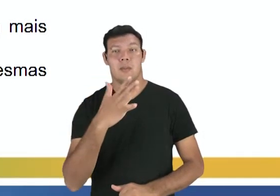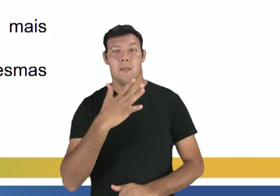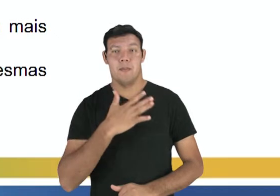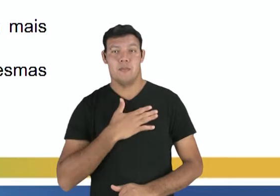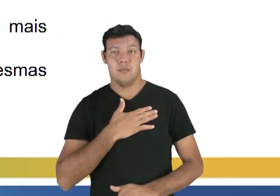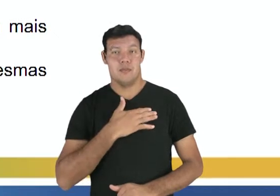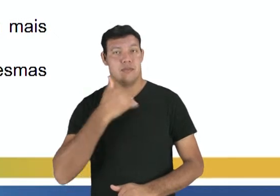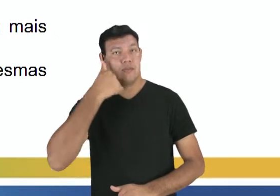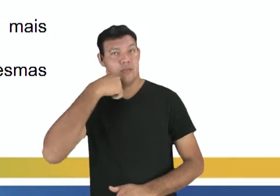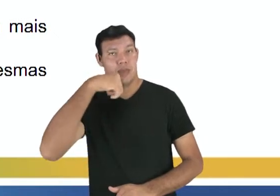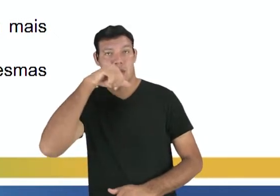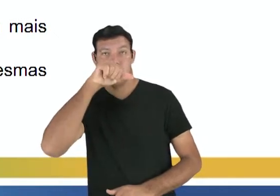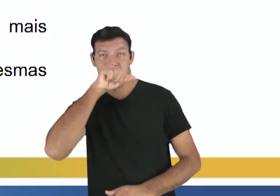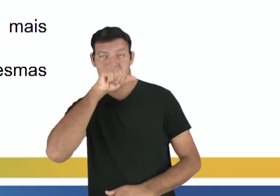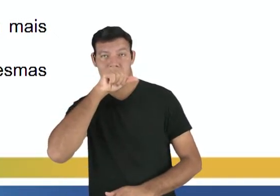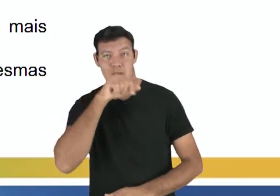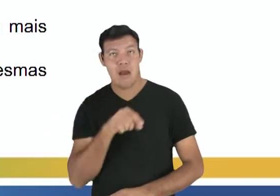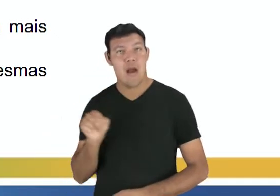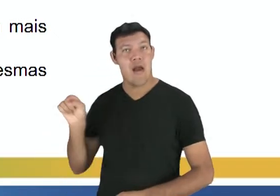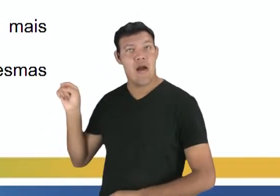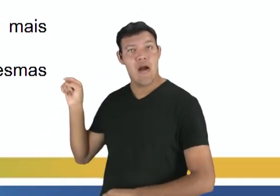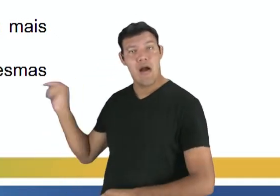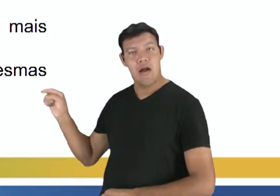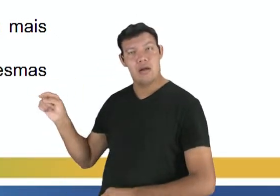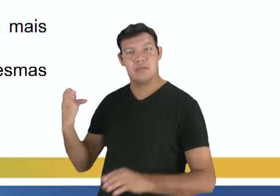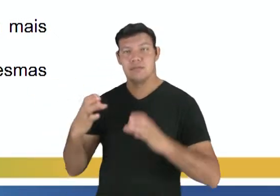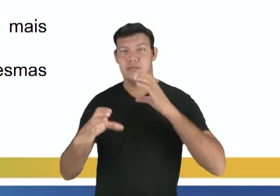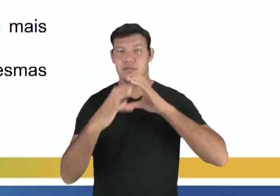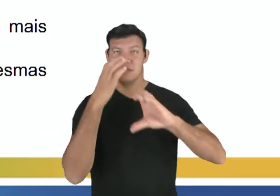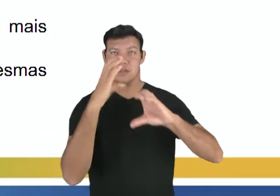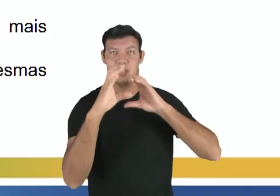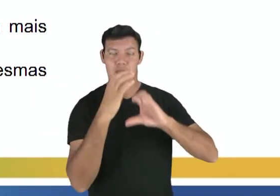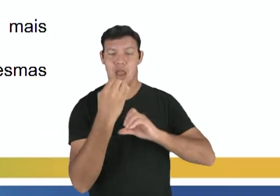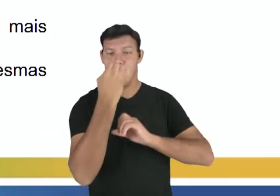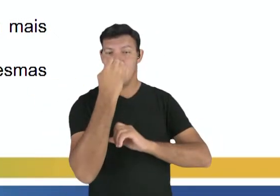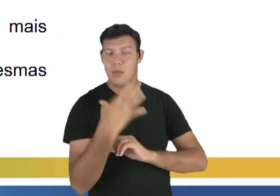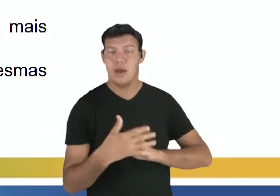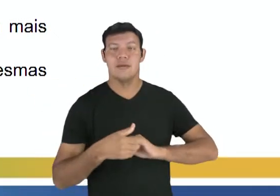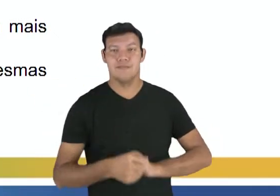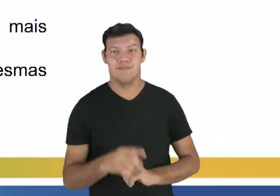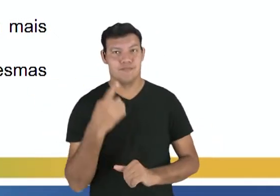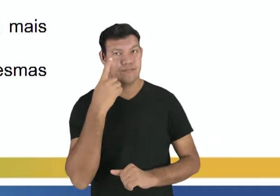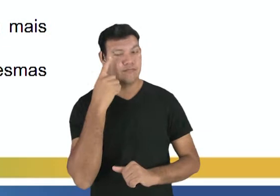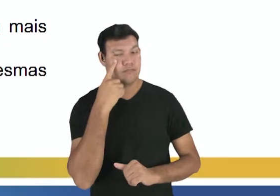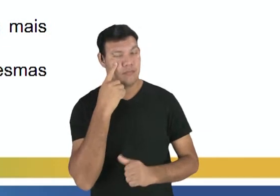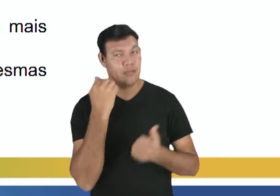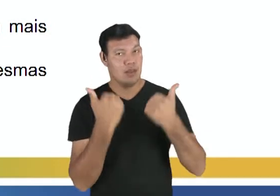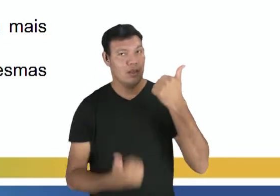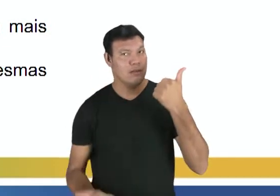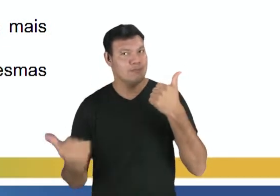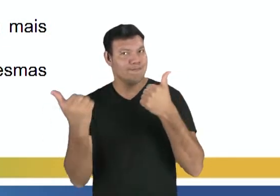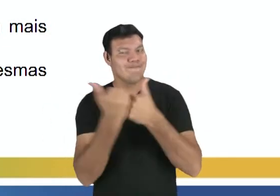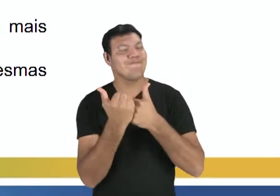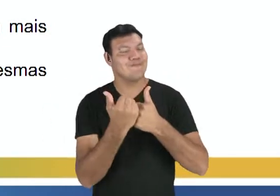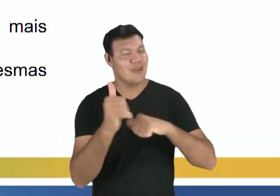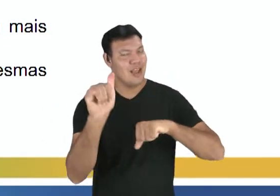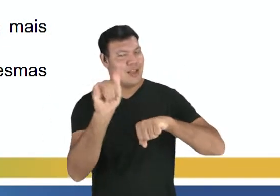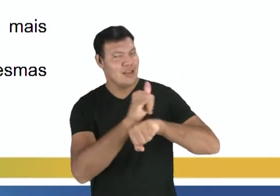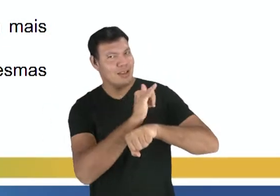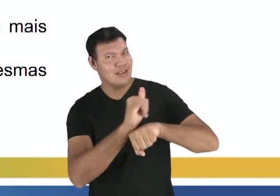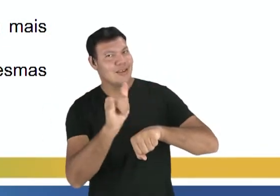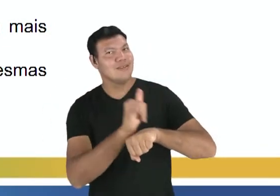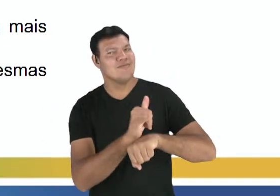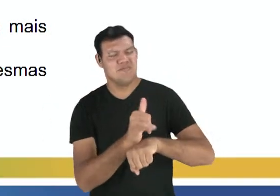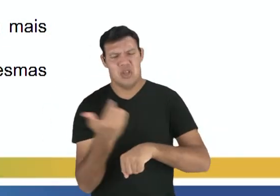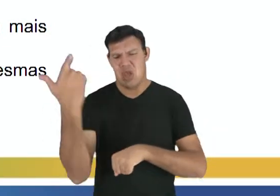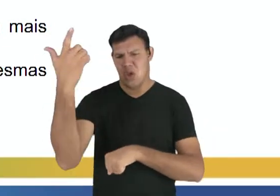pelo pronome minha e pelo pronome ela. Viram? É simples essa estratégia de substituição para